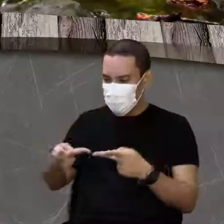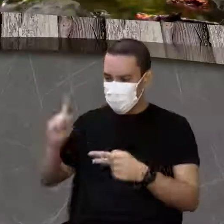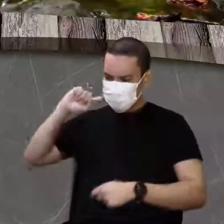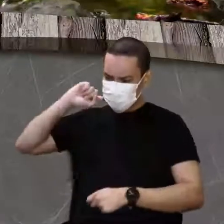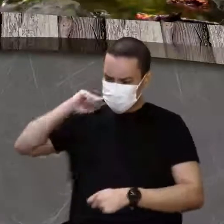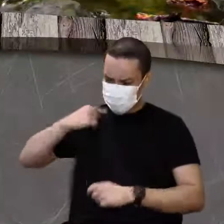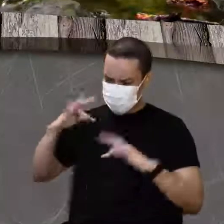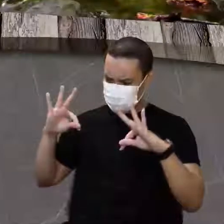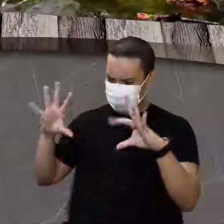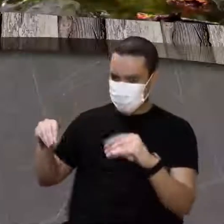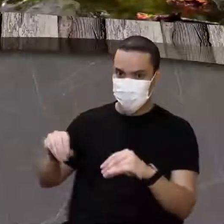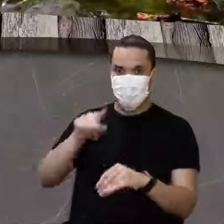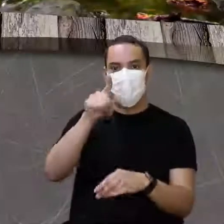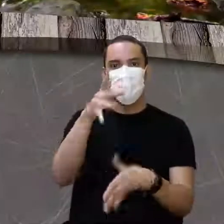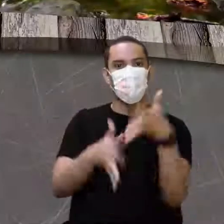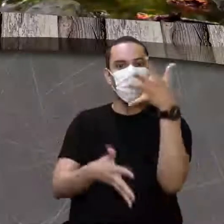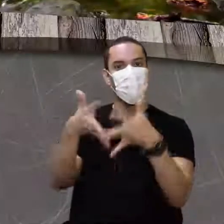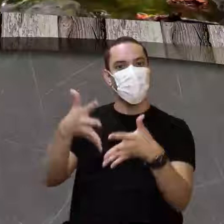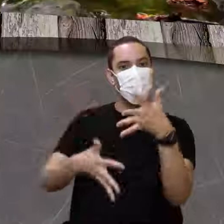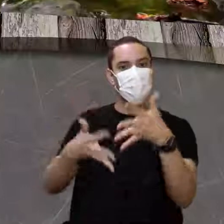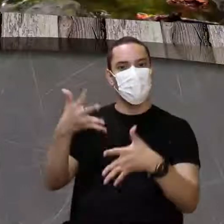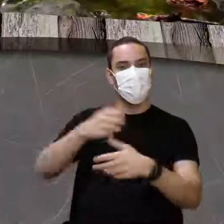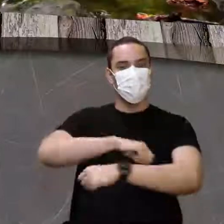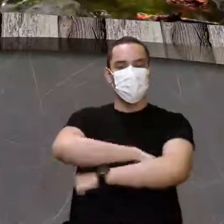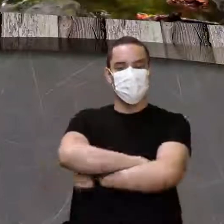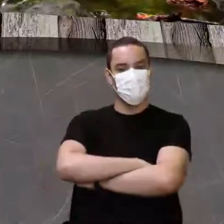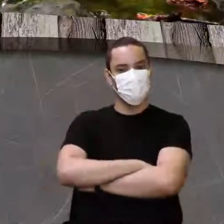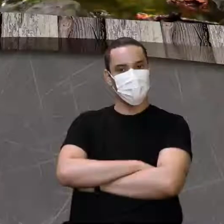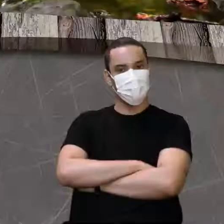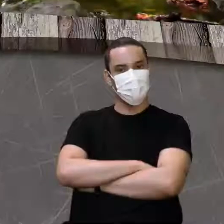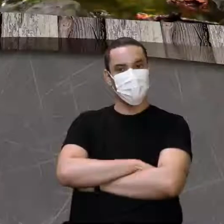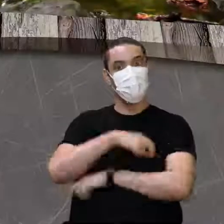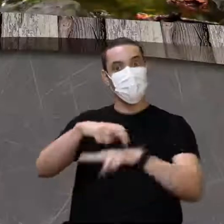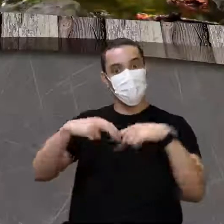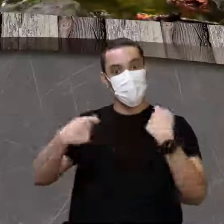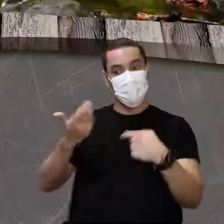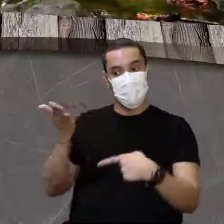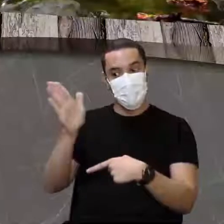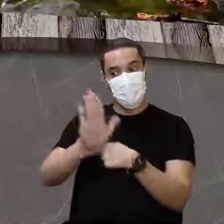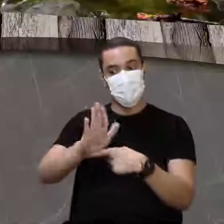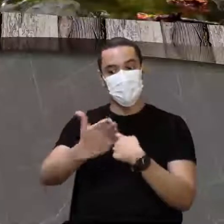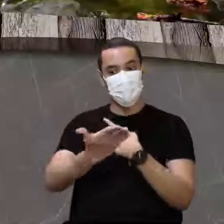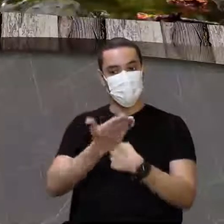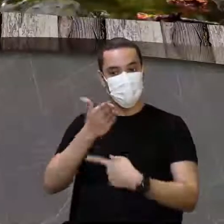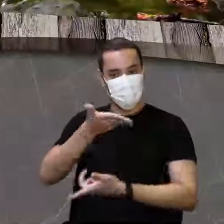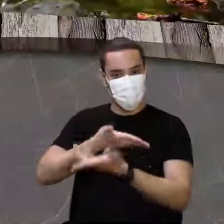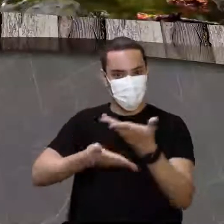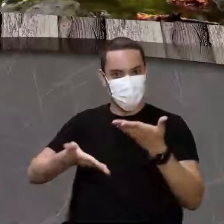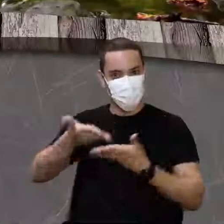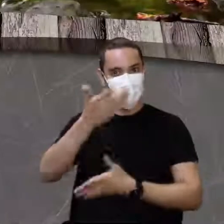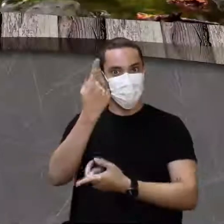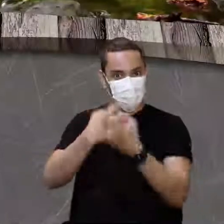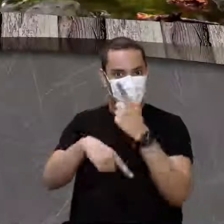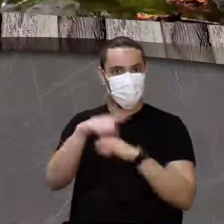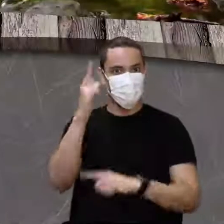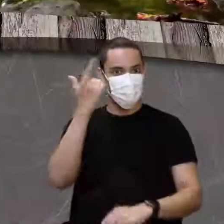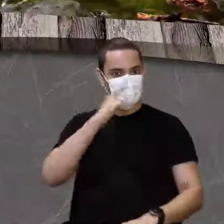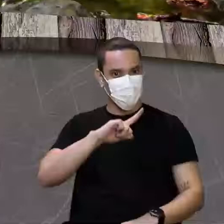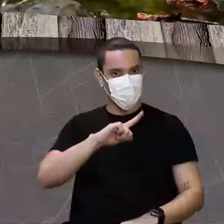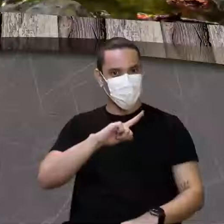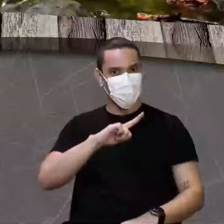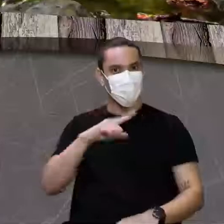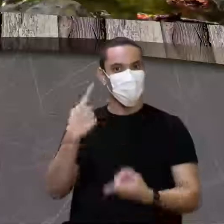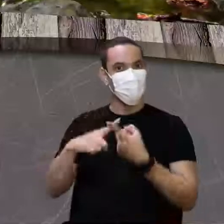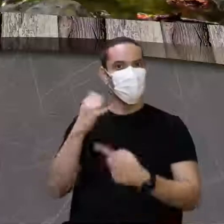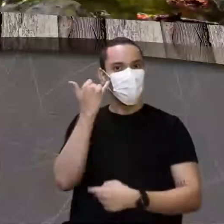Olha aí você atrapalhando no meio do campo, né? Então vamos nos ajudar para o negócio fluir, tá bom? Vitor deu uma